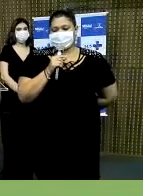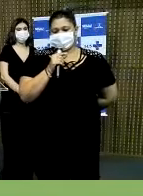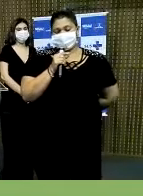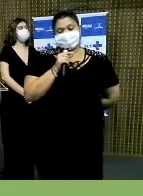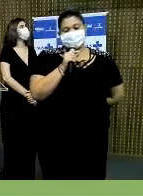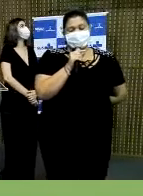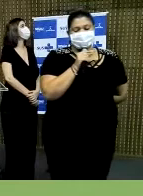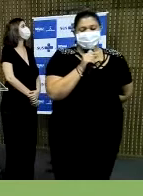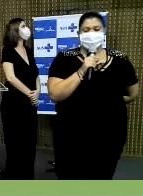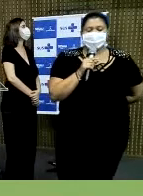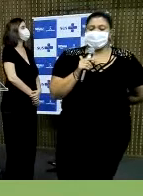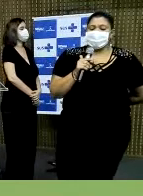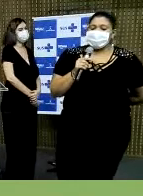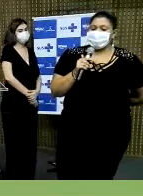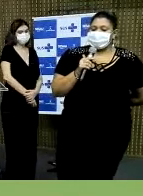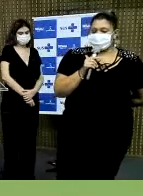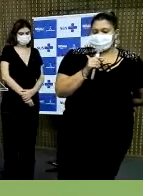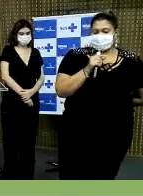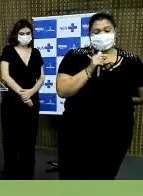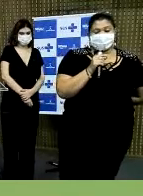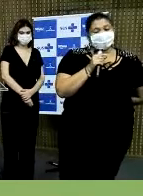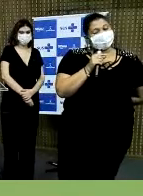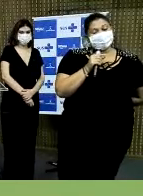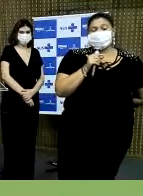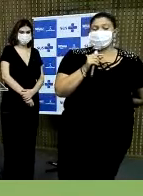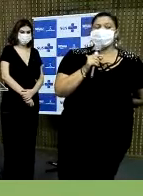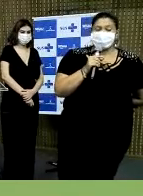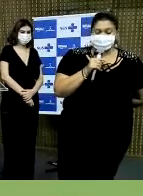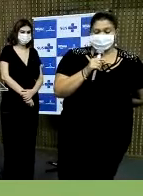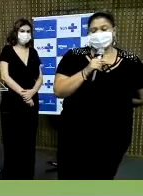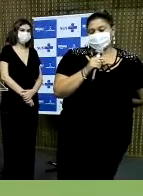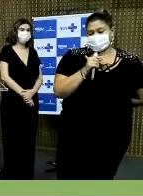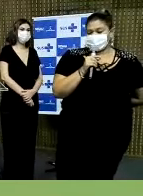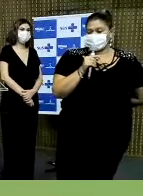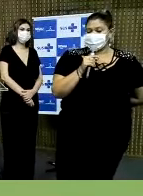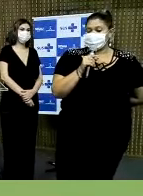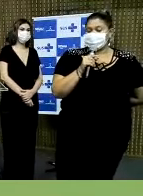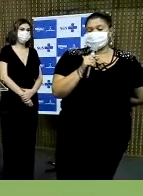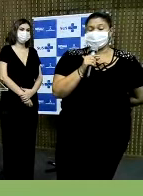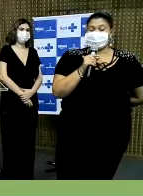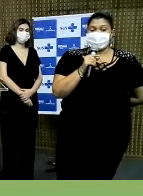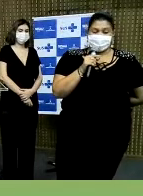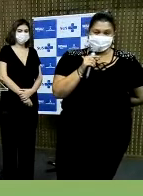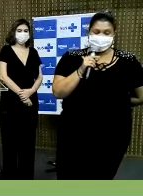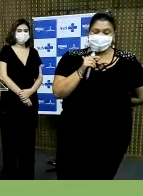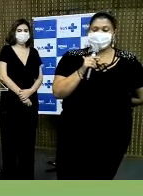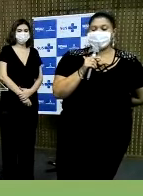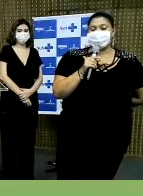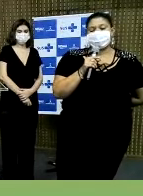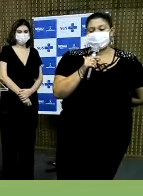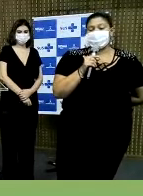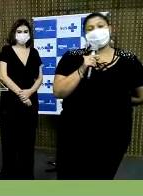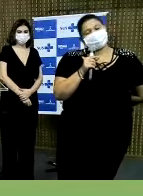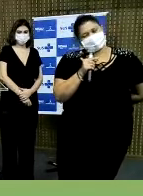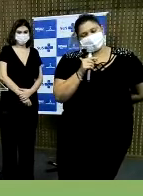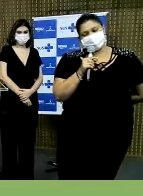Carteira de serviço da unidade. Nossa unidade não faz inserção de DIU, mas nós temos o planejamento familiar, que as